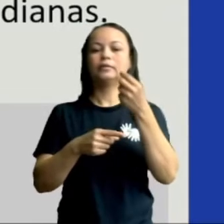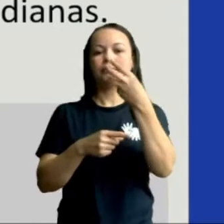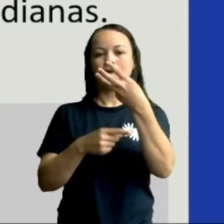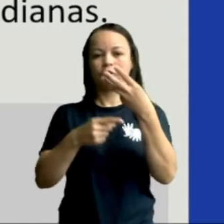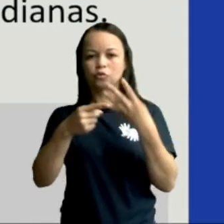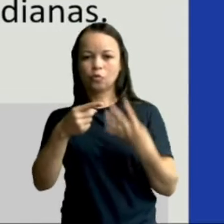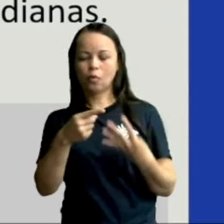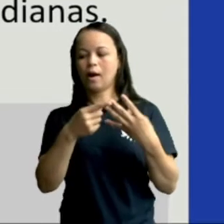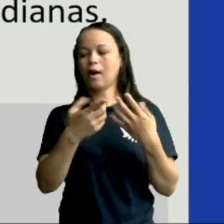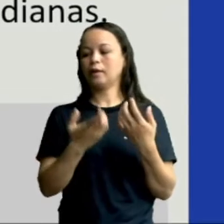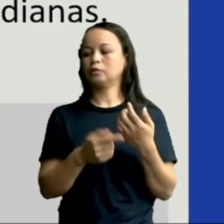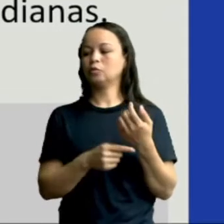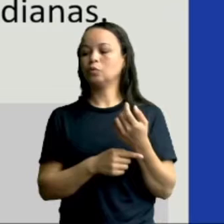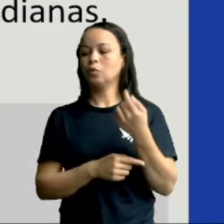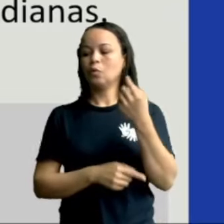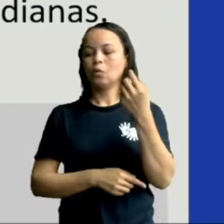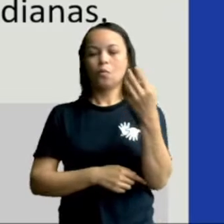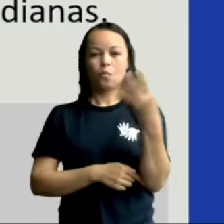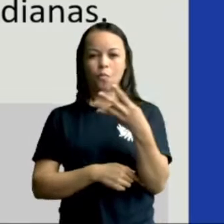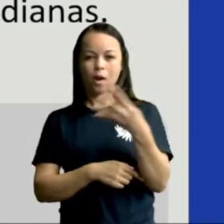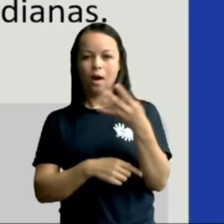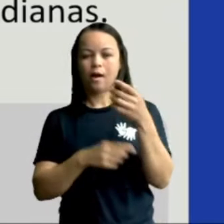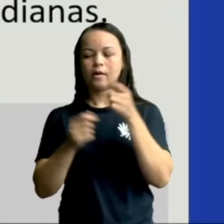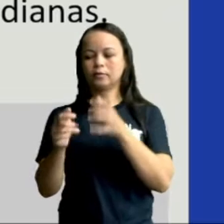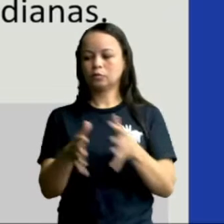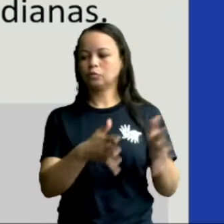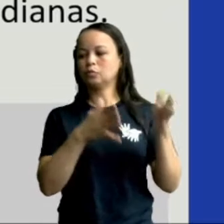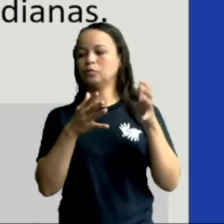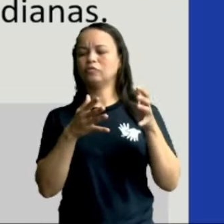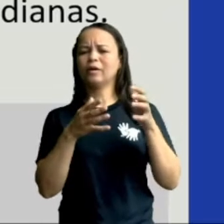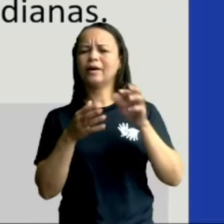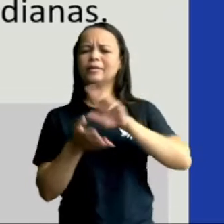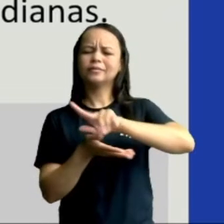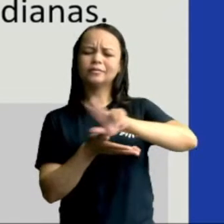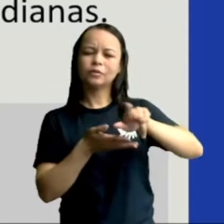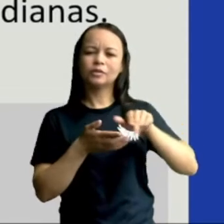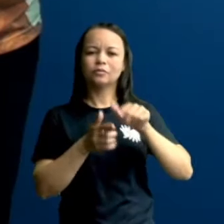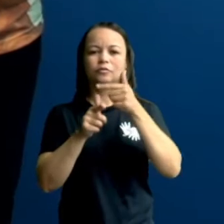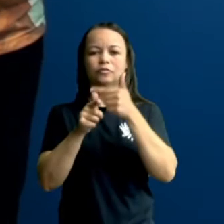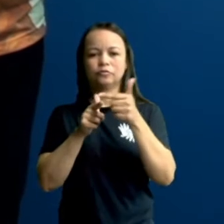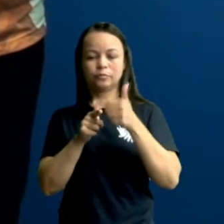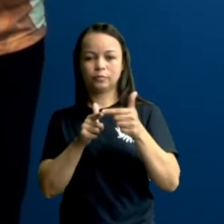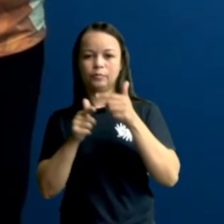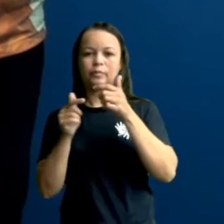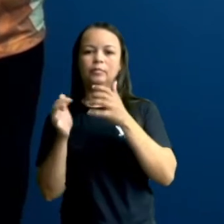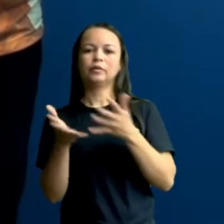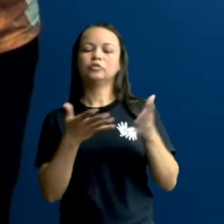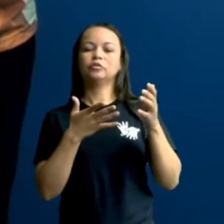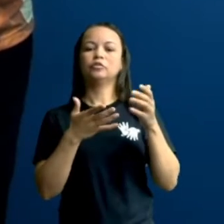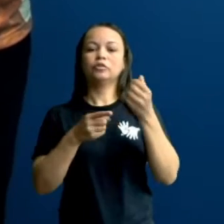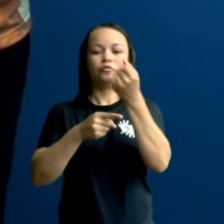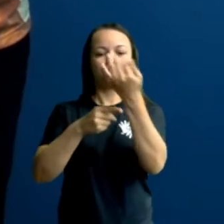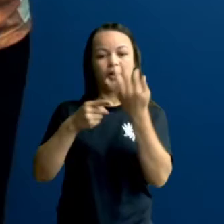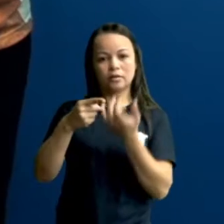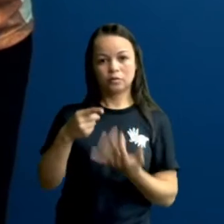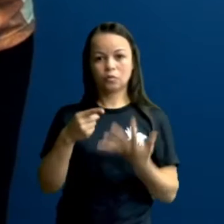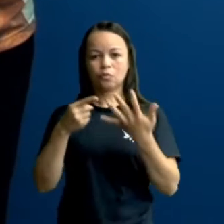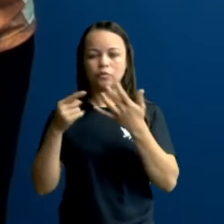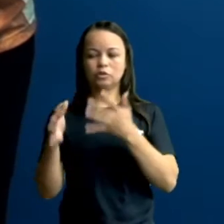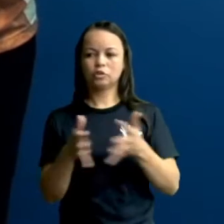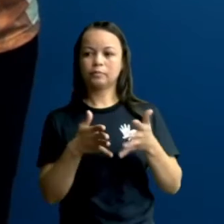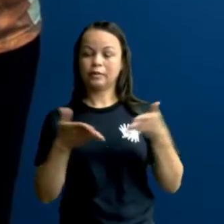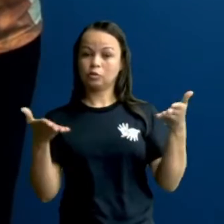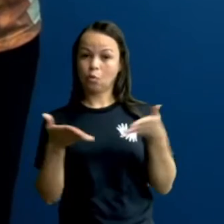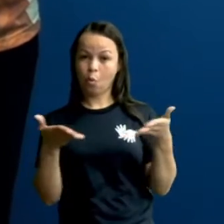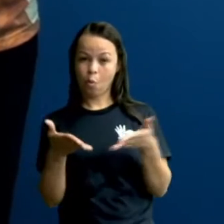3/4, em situações cotidianas, né? Tem outras situações aí de frações, que vocês estão vendo aqui que eu coloquei, etc. Mas a gente vai